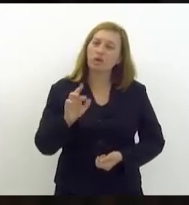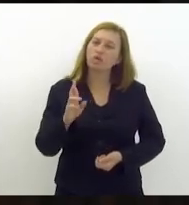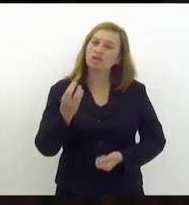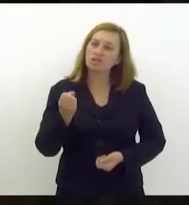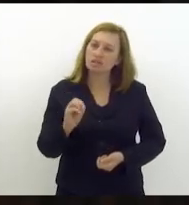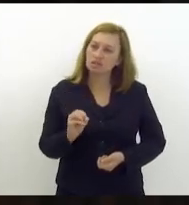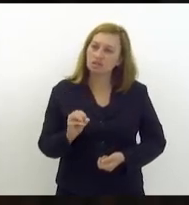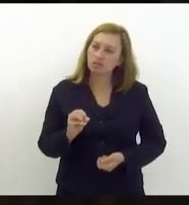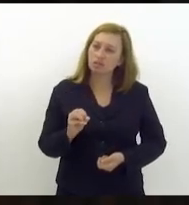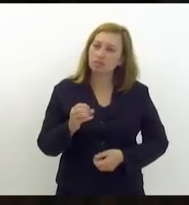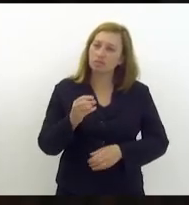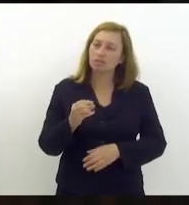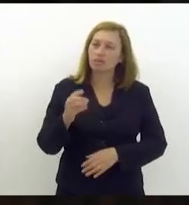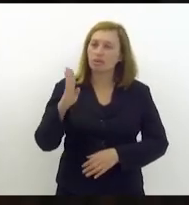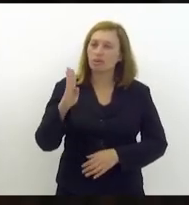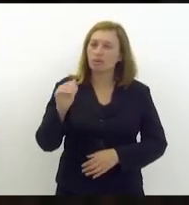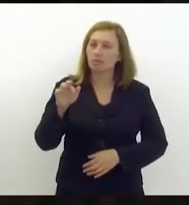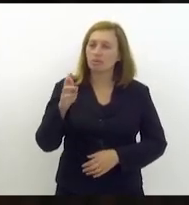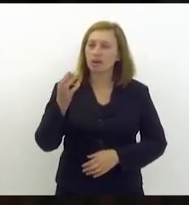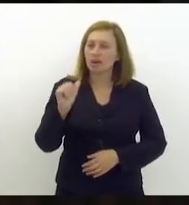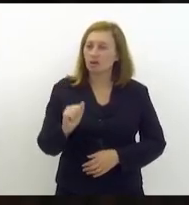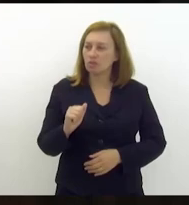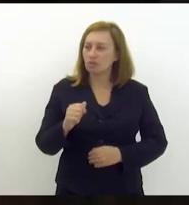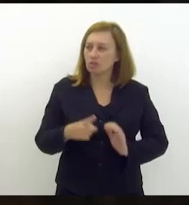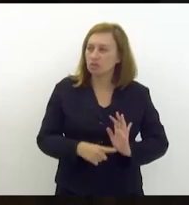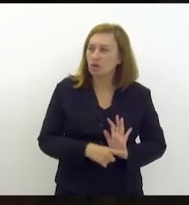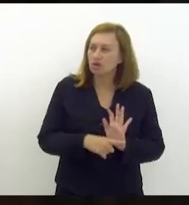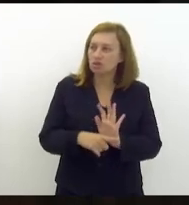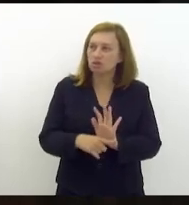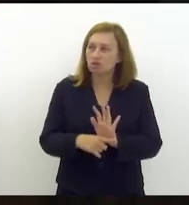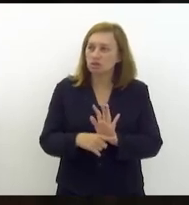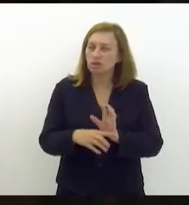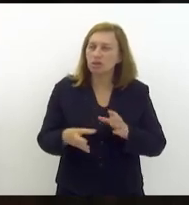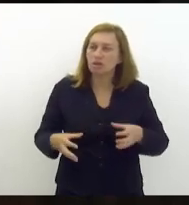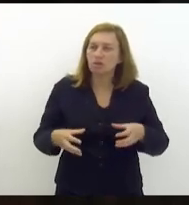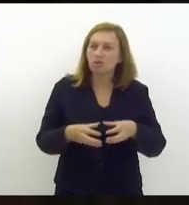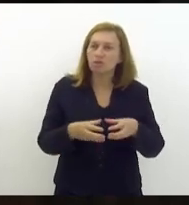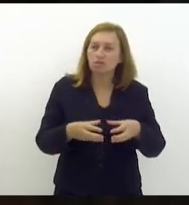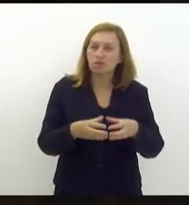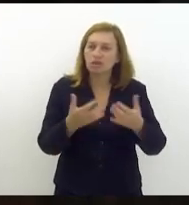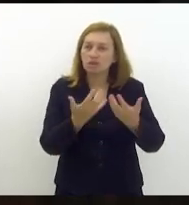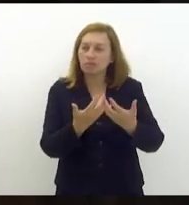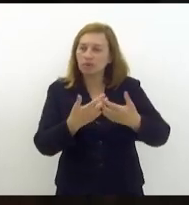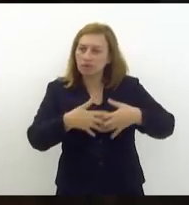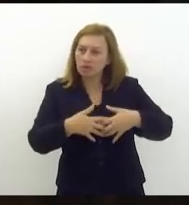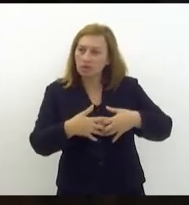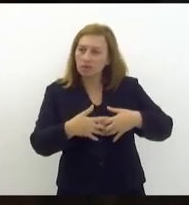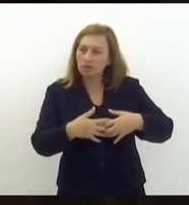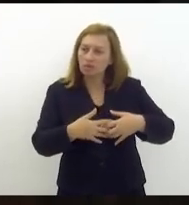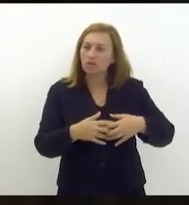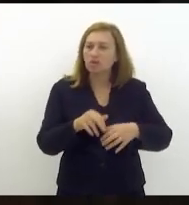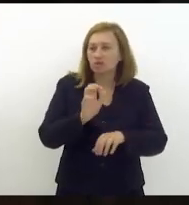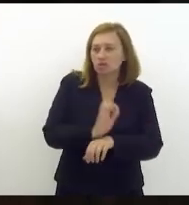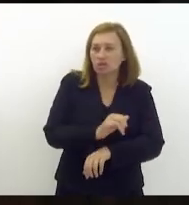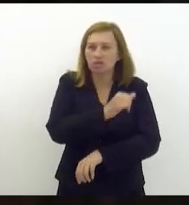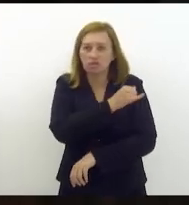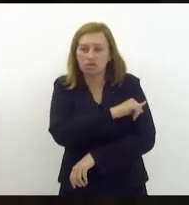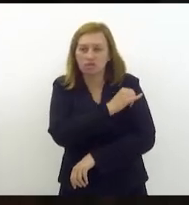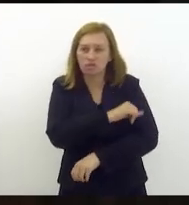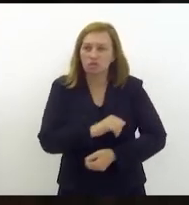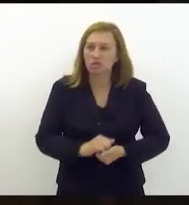reconhecido como sua contribuição para a comunidade de Petrópolis e para o estado do Rio de Janeiro